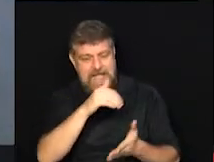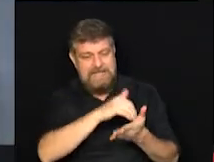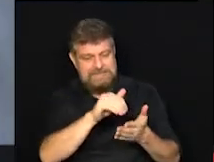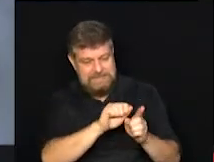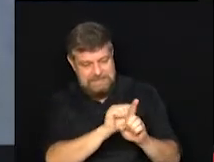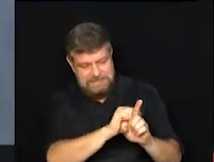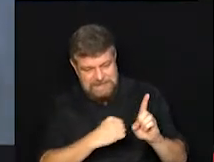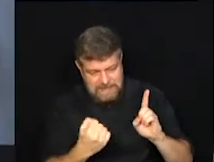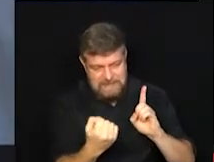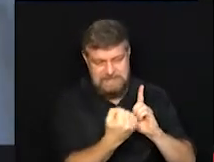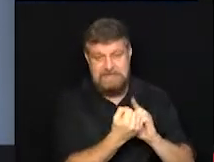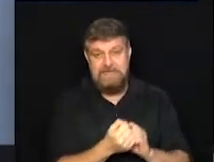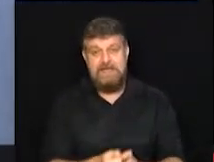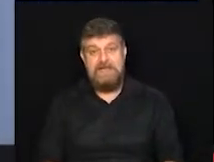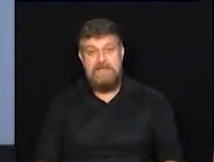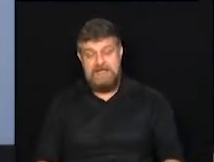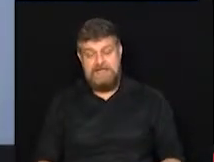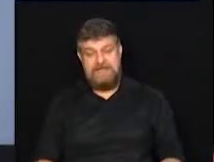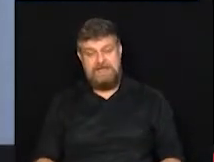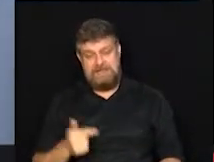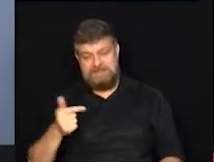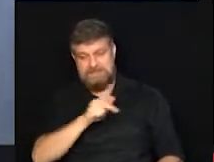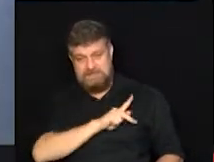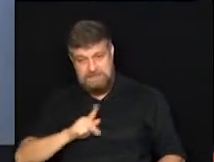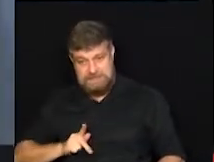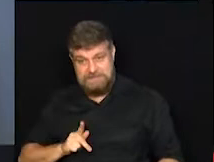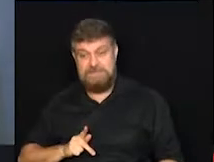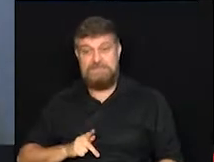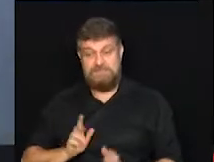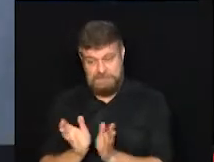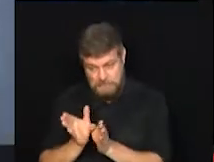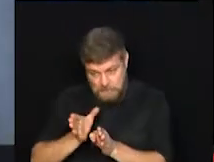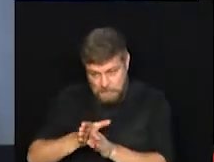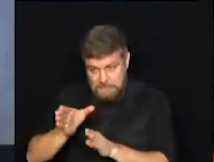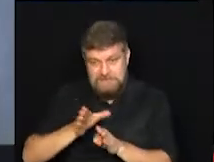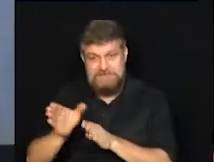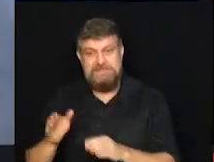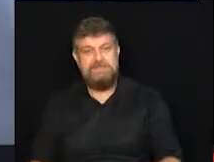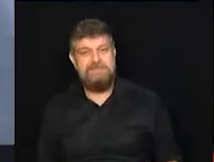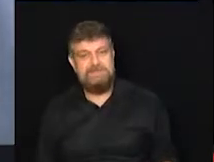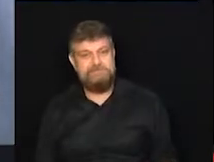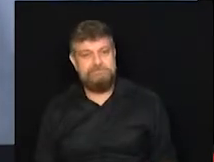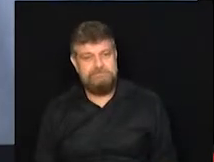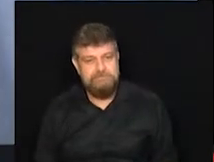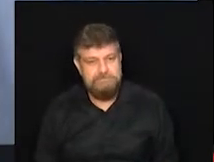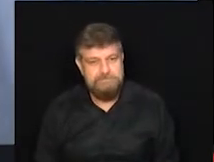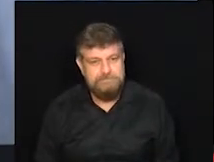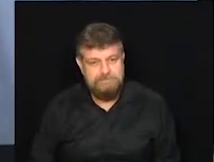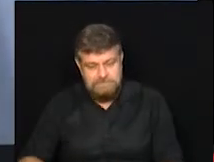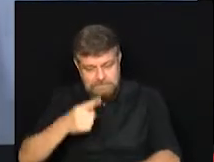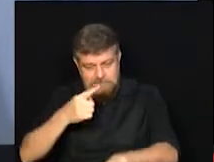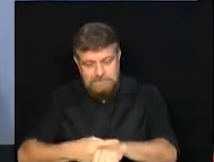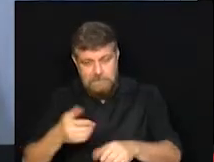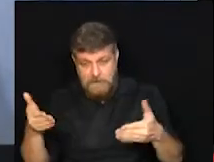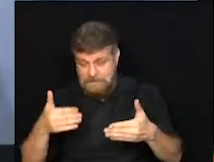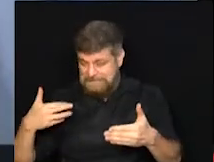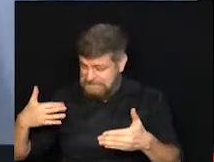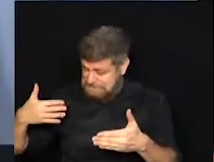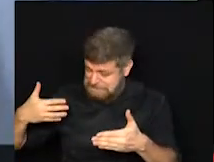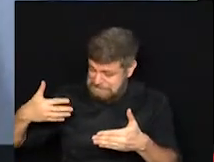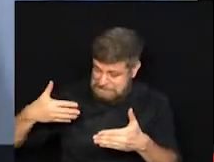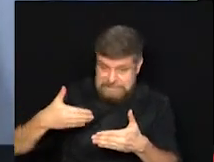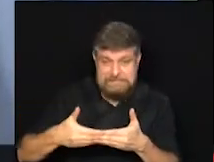vice, Paola. E nós chegamos nesse momento